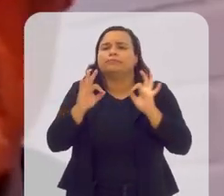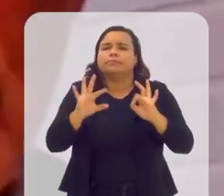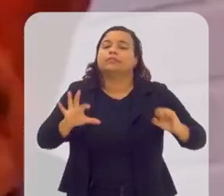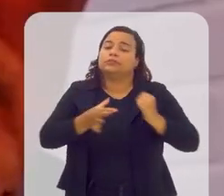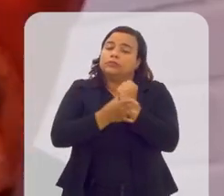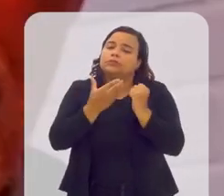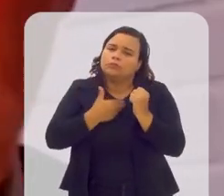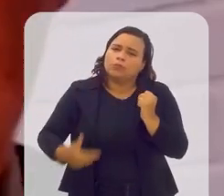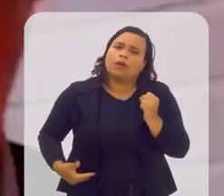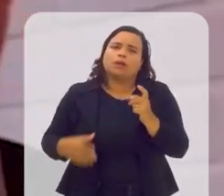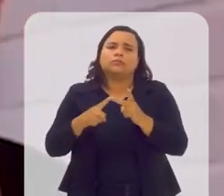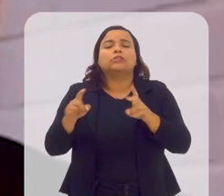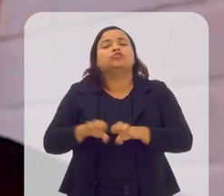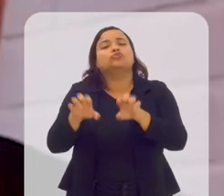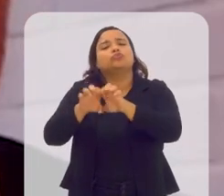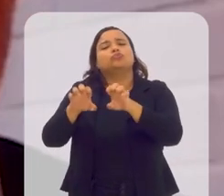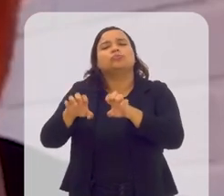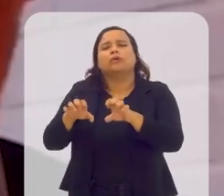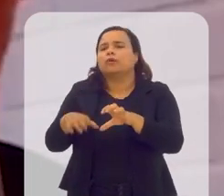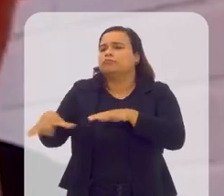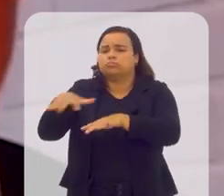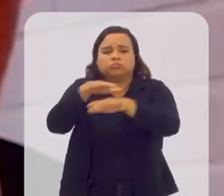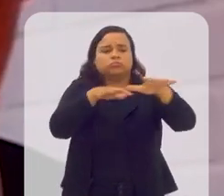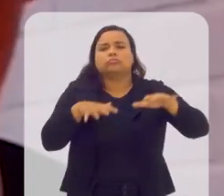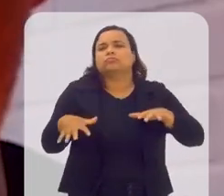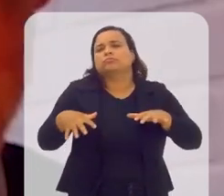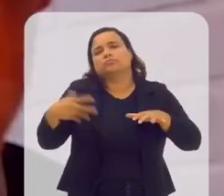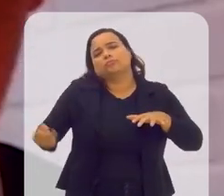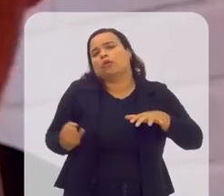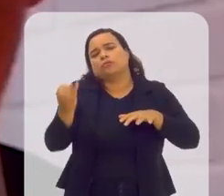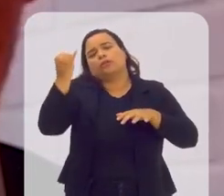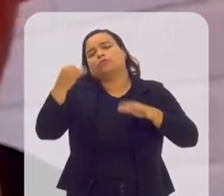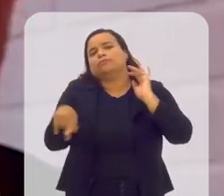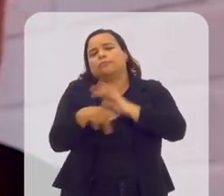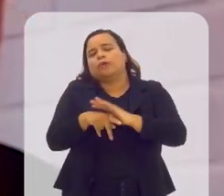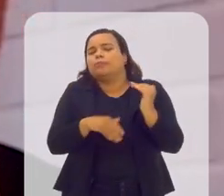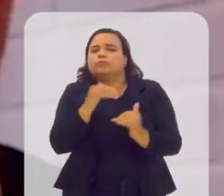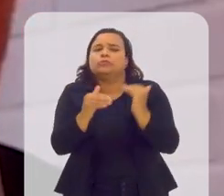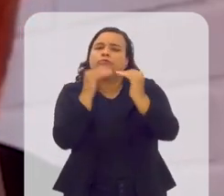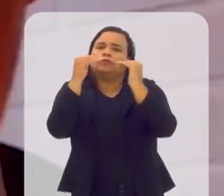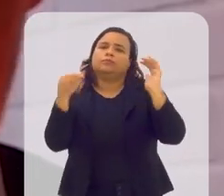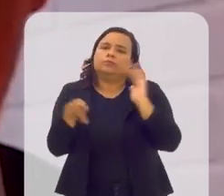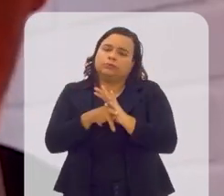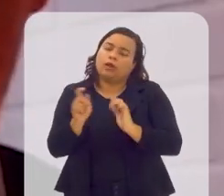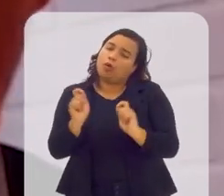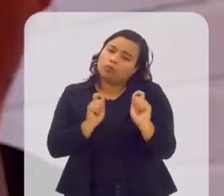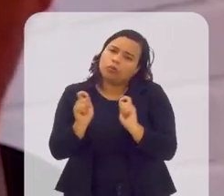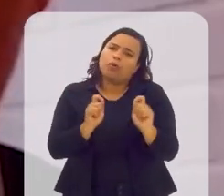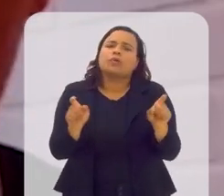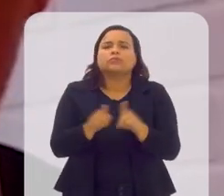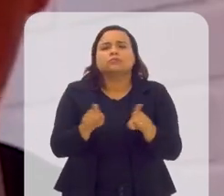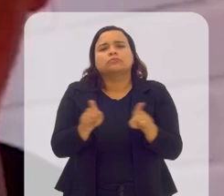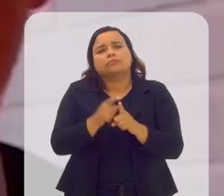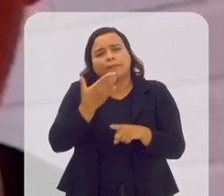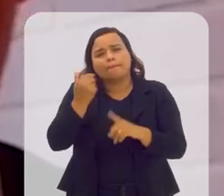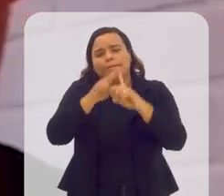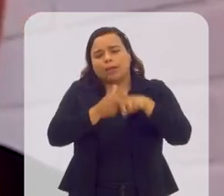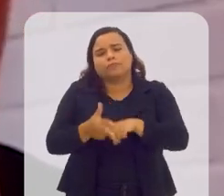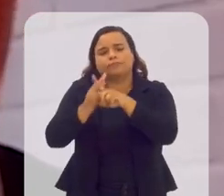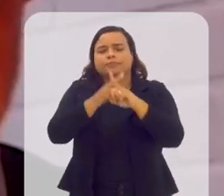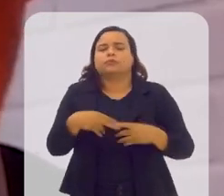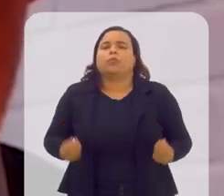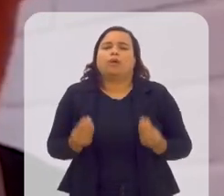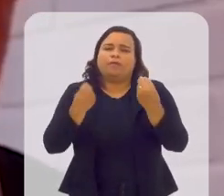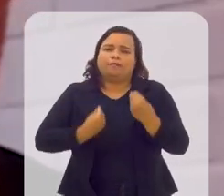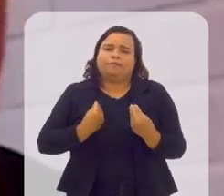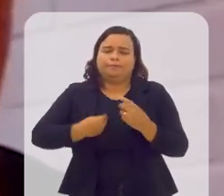Né? Segurança pública e infraestrutura logística. Isso aí é a base para o nosso desenvolvimento aí econômico e a melhoria